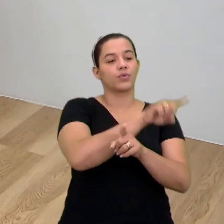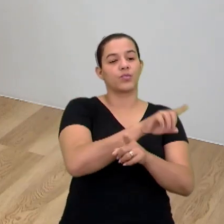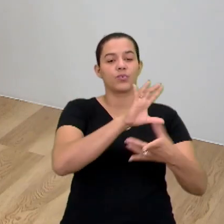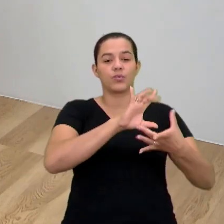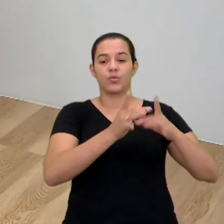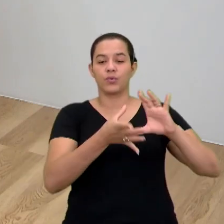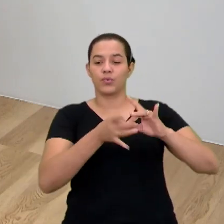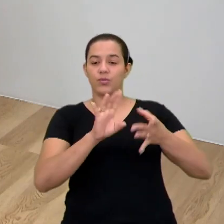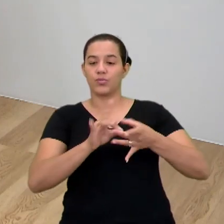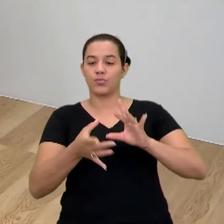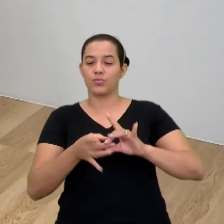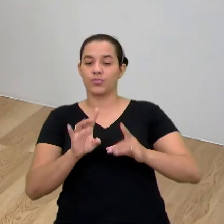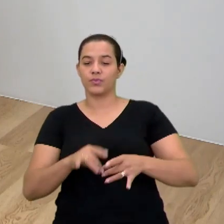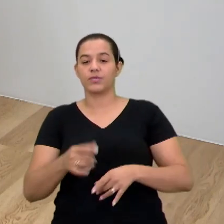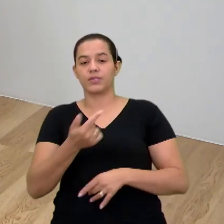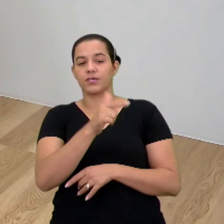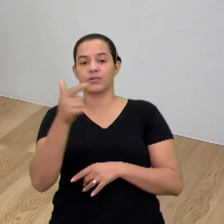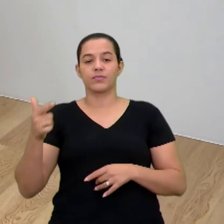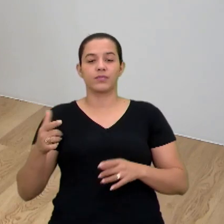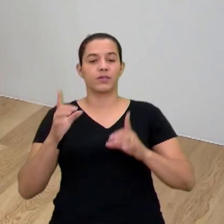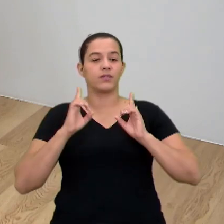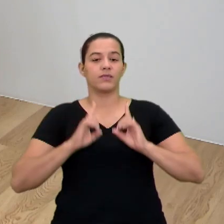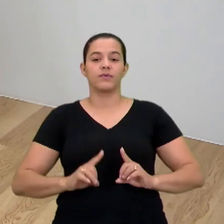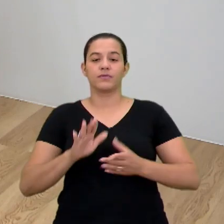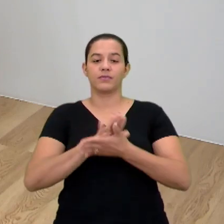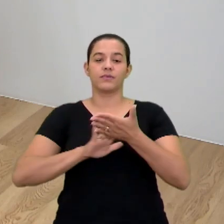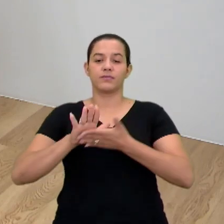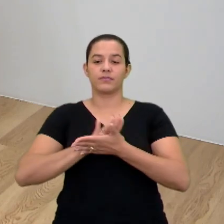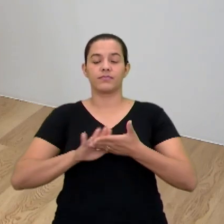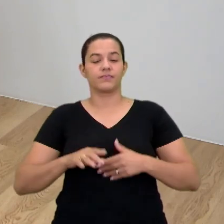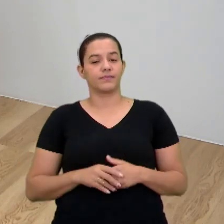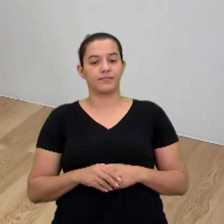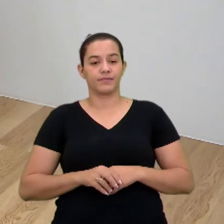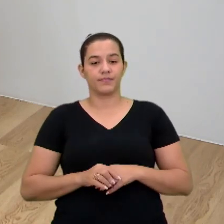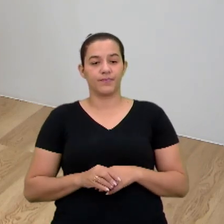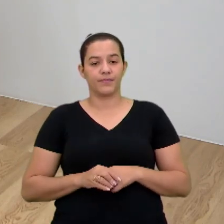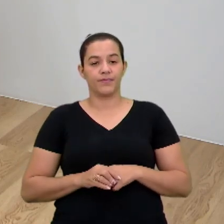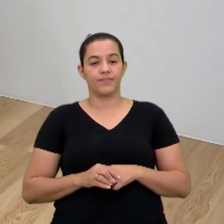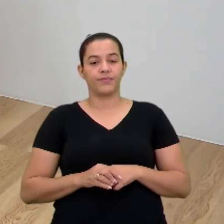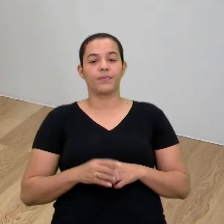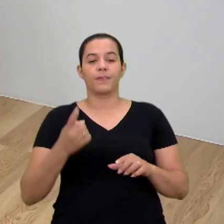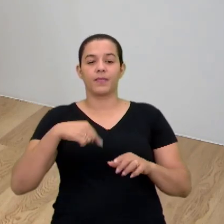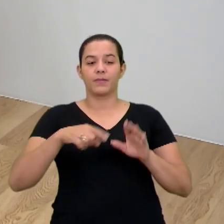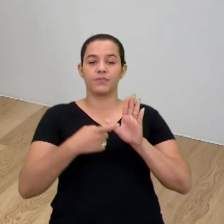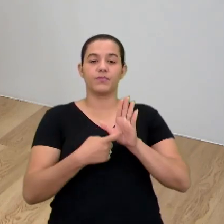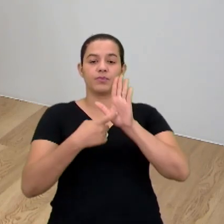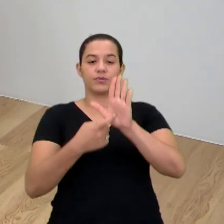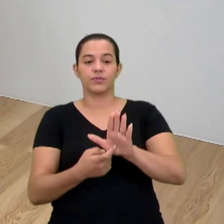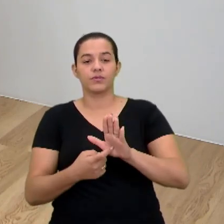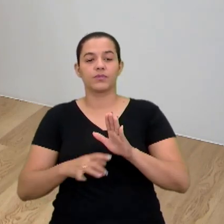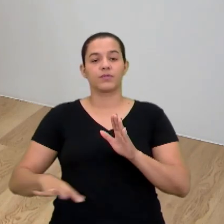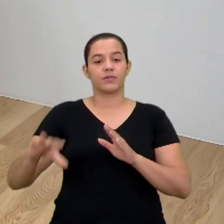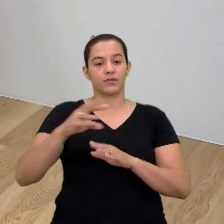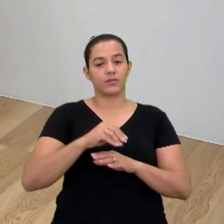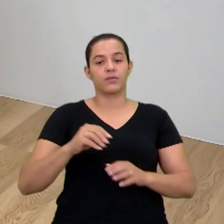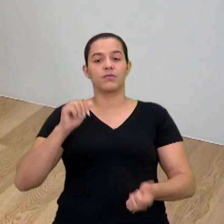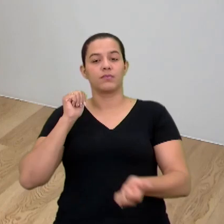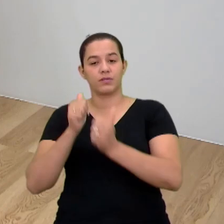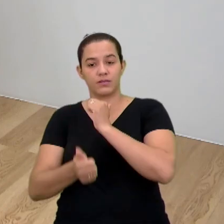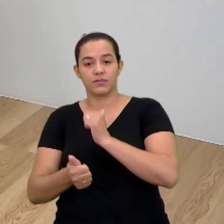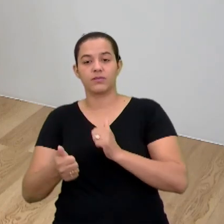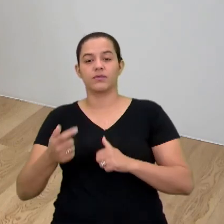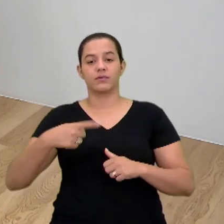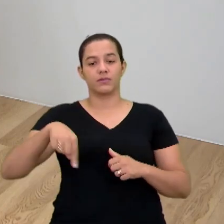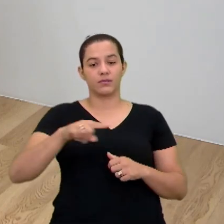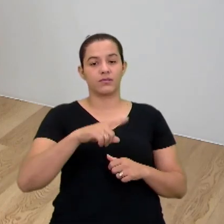dos que não têm a deficiência física, né? Então, mostrando que é exatamente o que você falou. O cara é um atleta, ele tem deficiência.